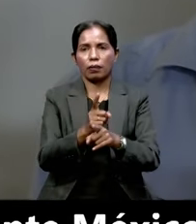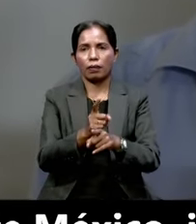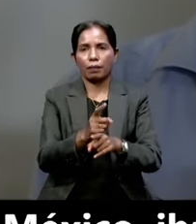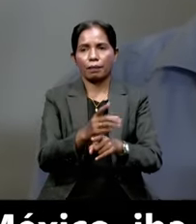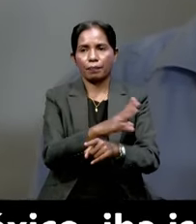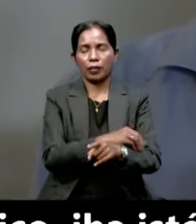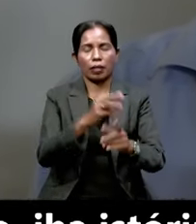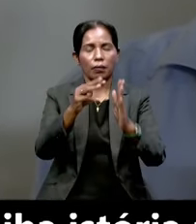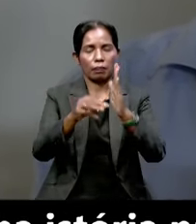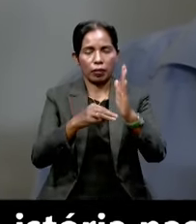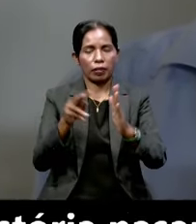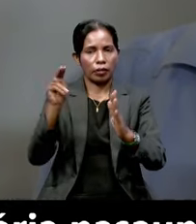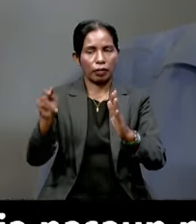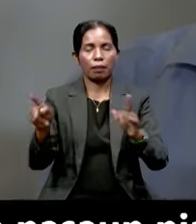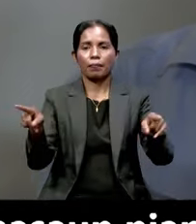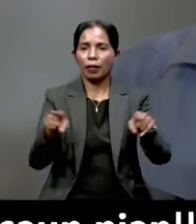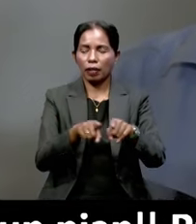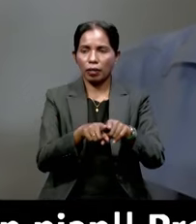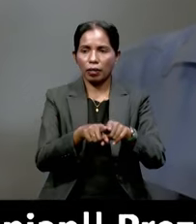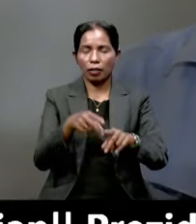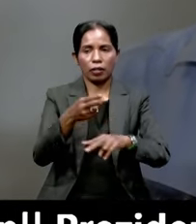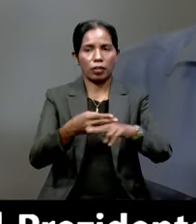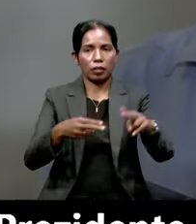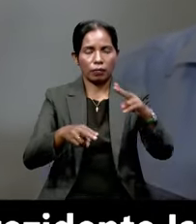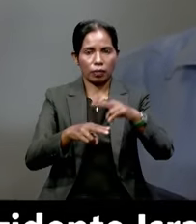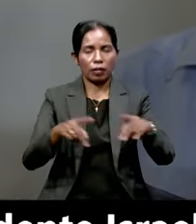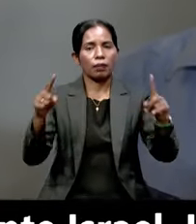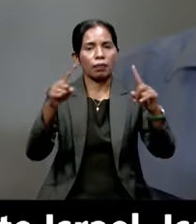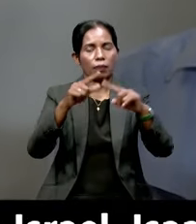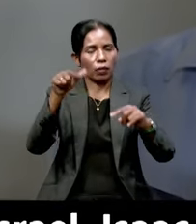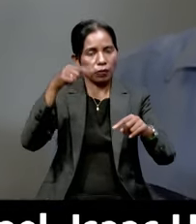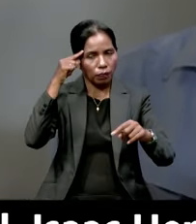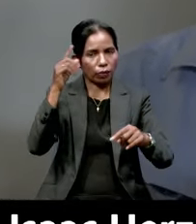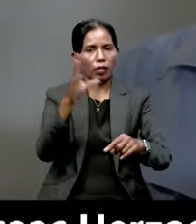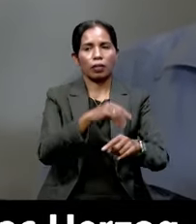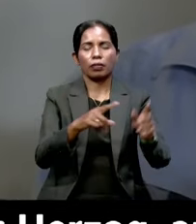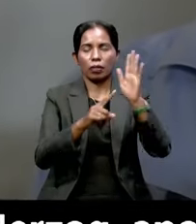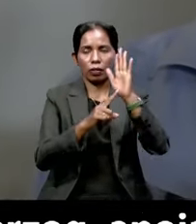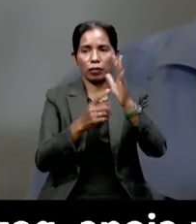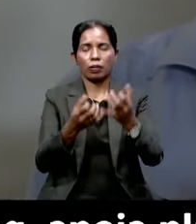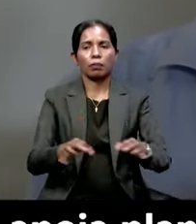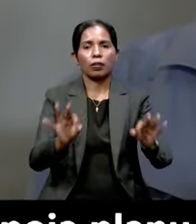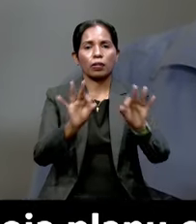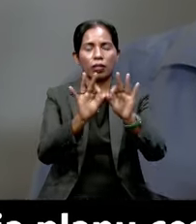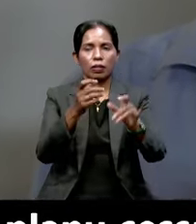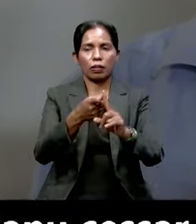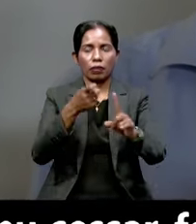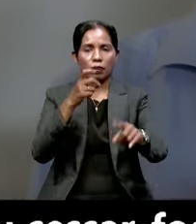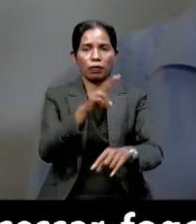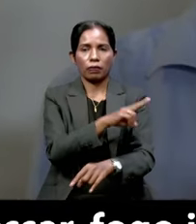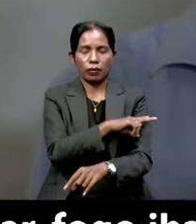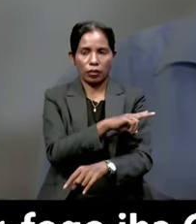papel média nian a anessan liman aim ba governo ato introduz importância husi